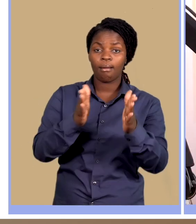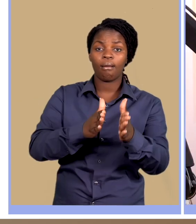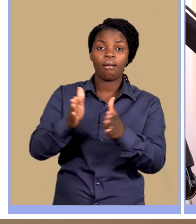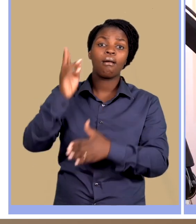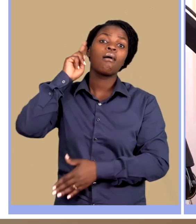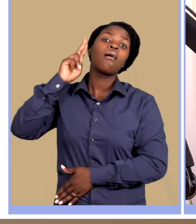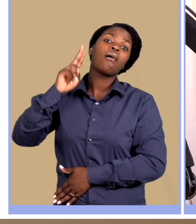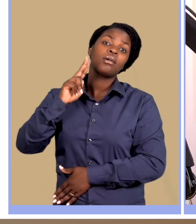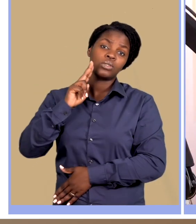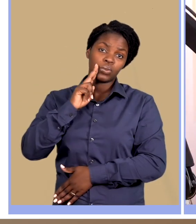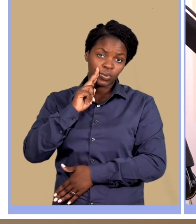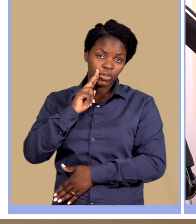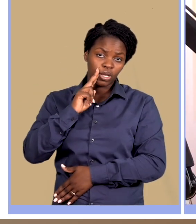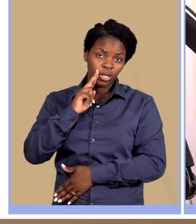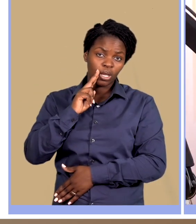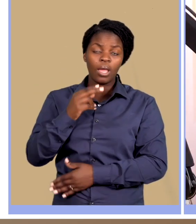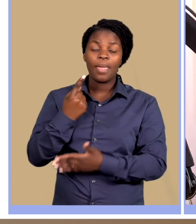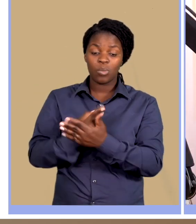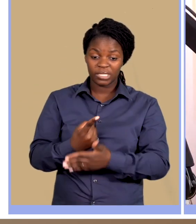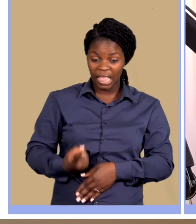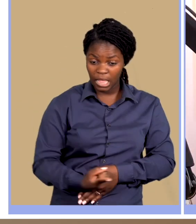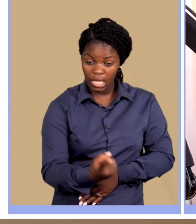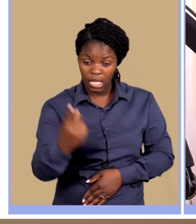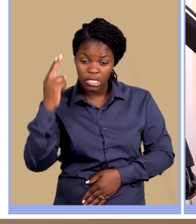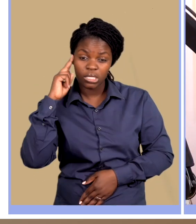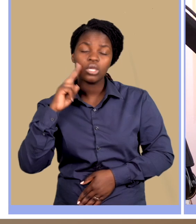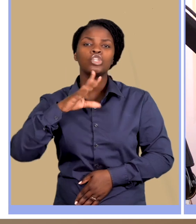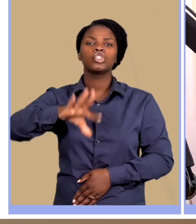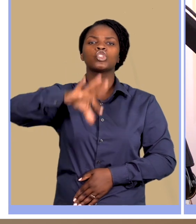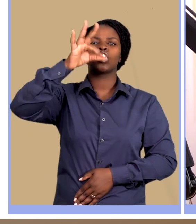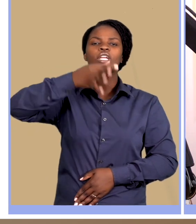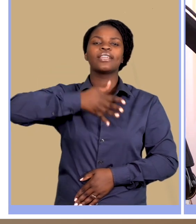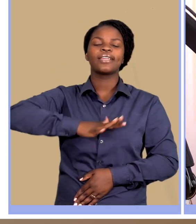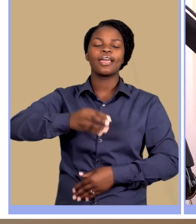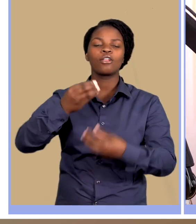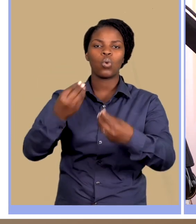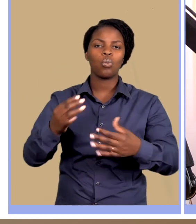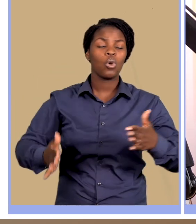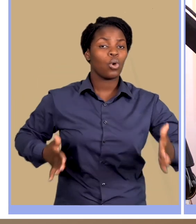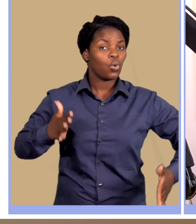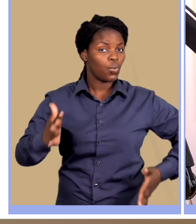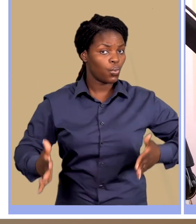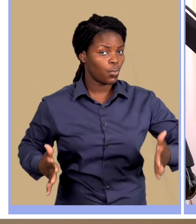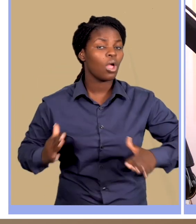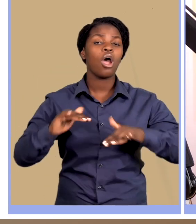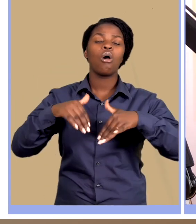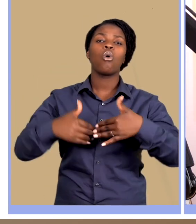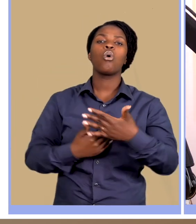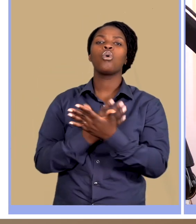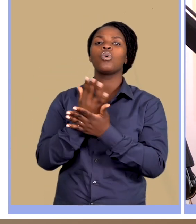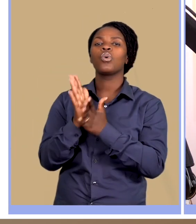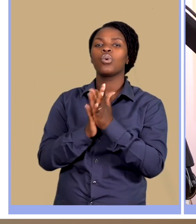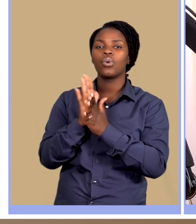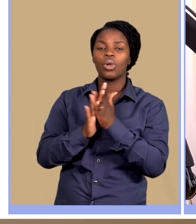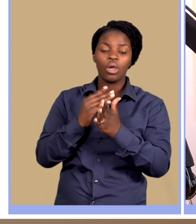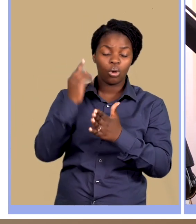lhes é favorável em termos de tradução de língua de sinais, no sentido de acomodar as necessidades das pessoas